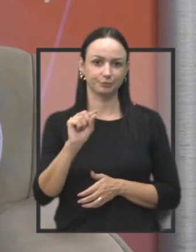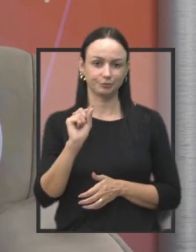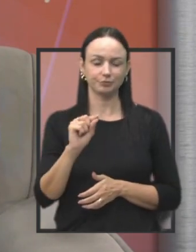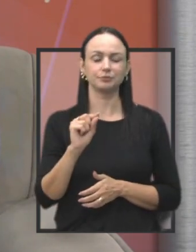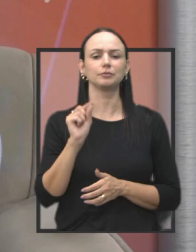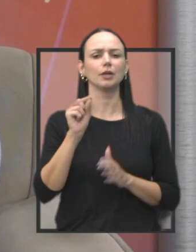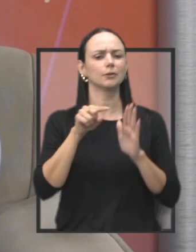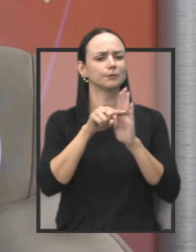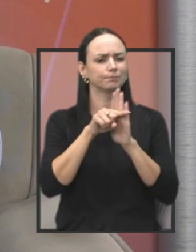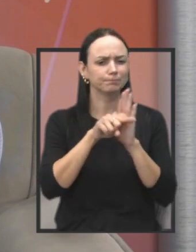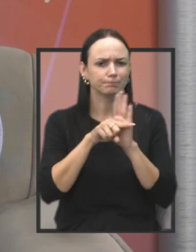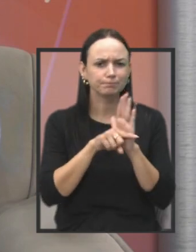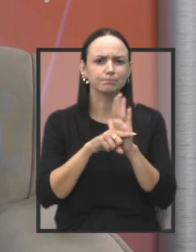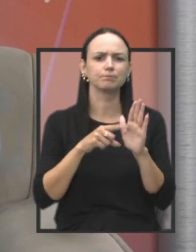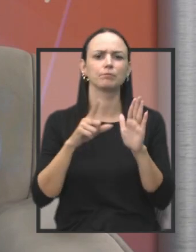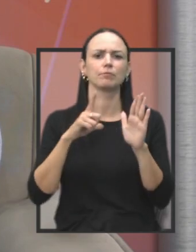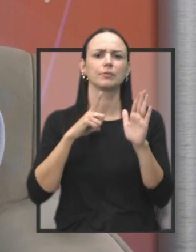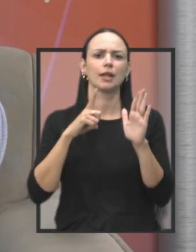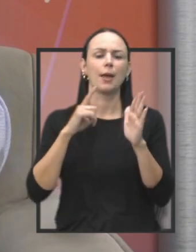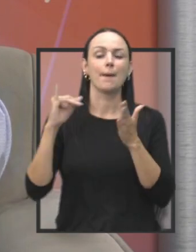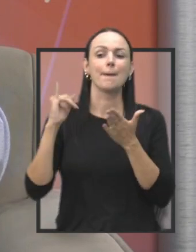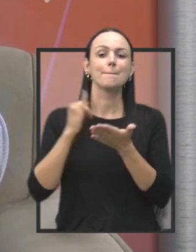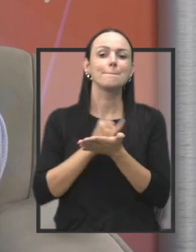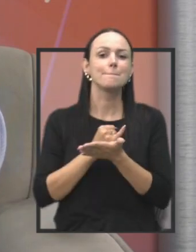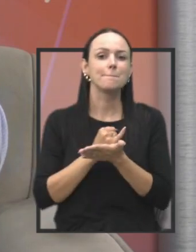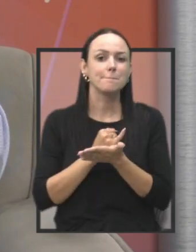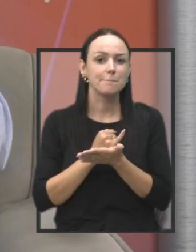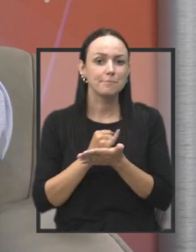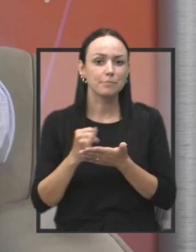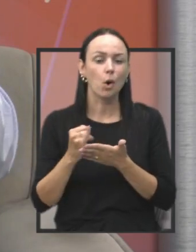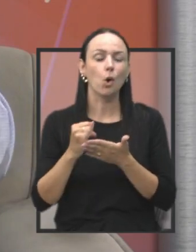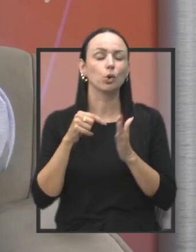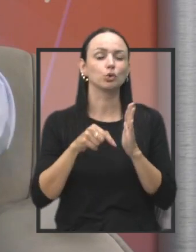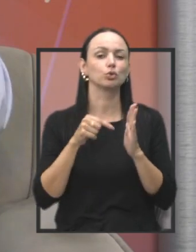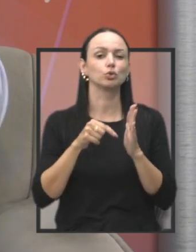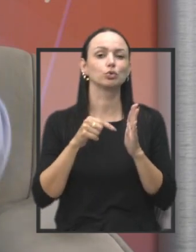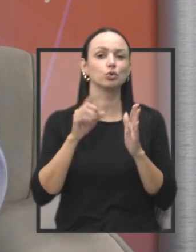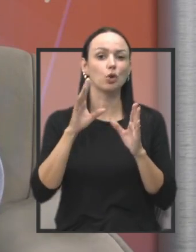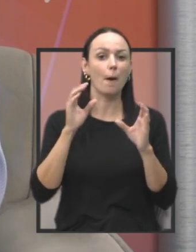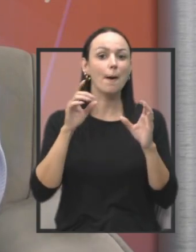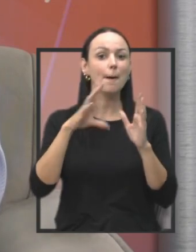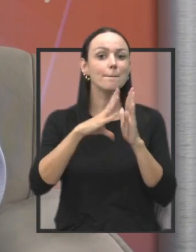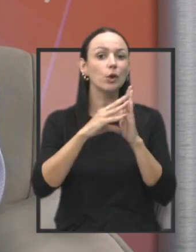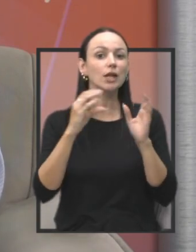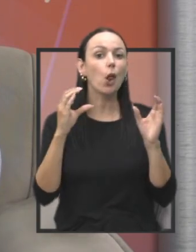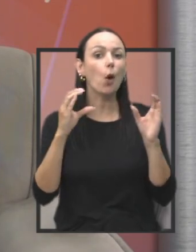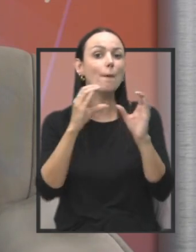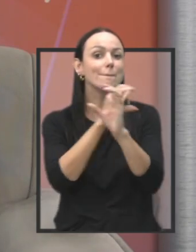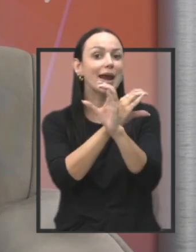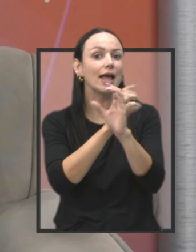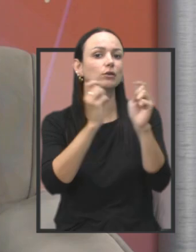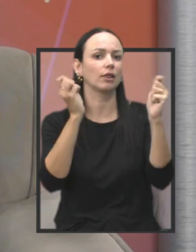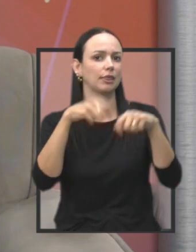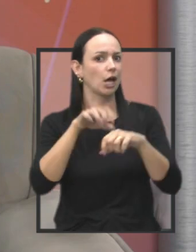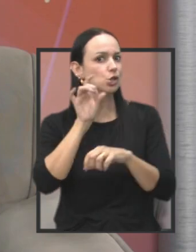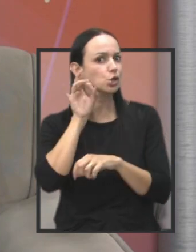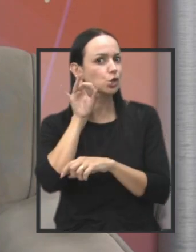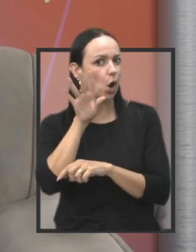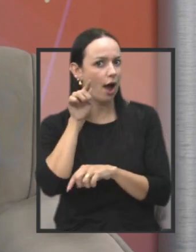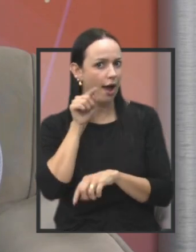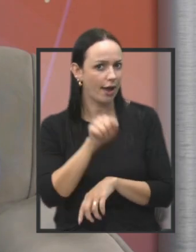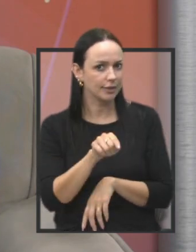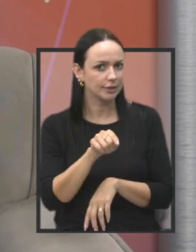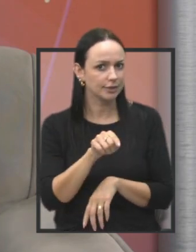quem apura a declaração e tem imposto devido que apresenta pelo modelo completo, somente esses contribuintes é que têm